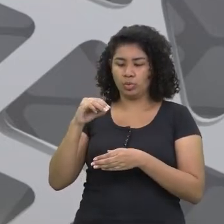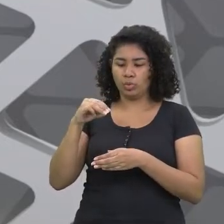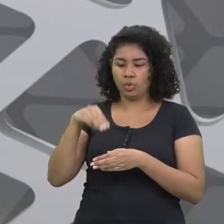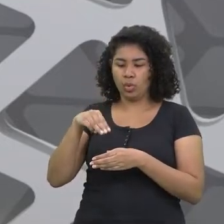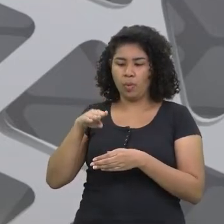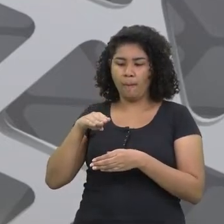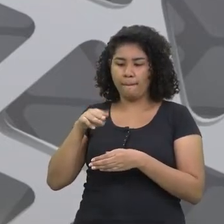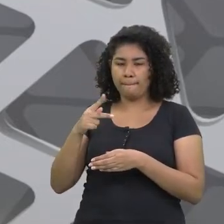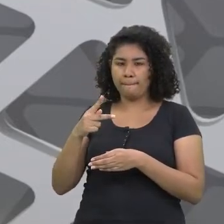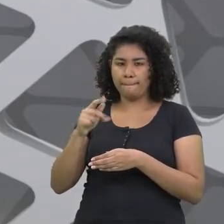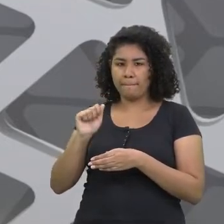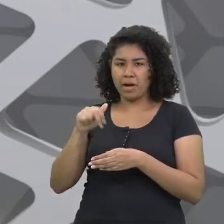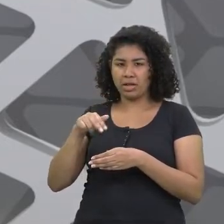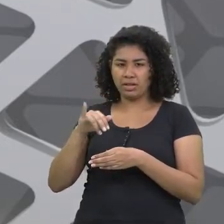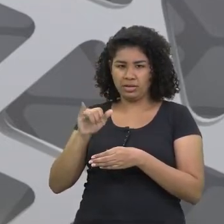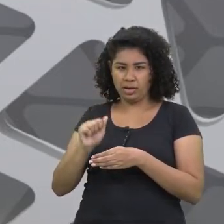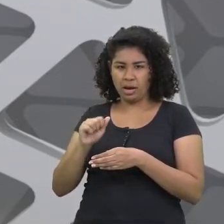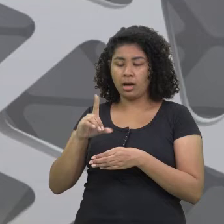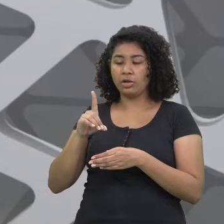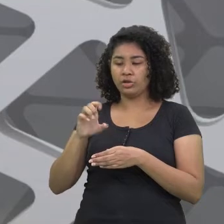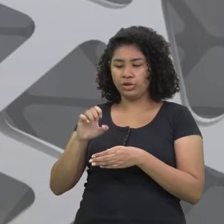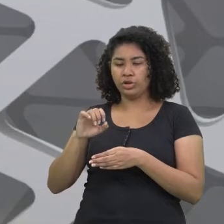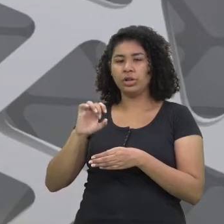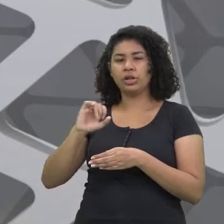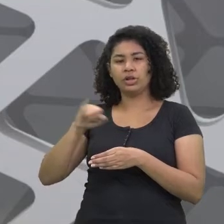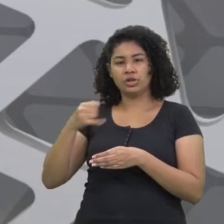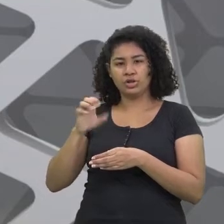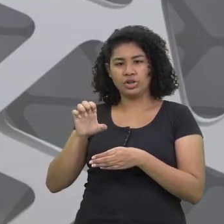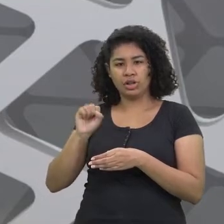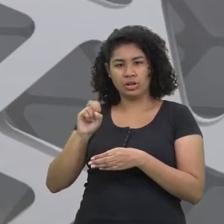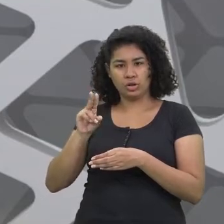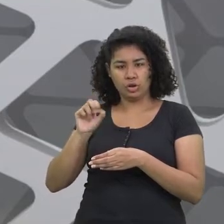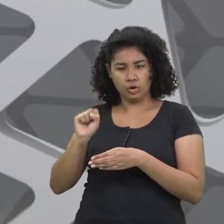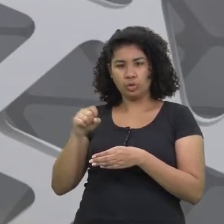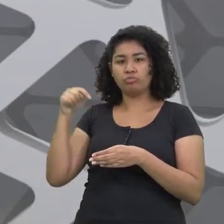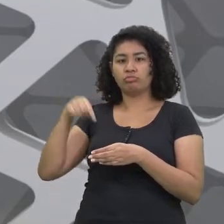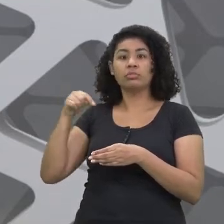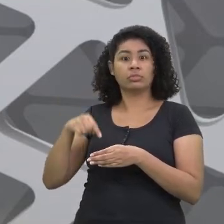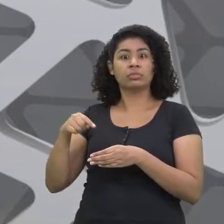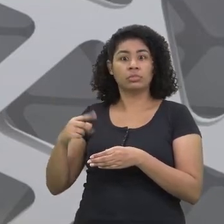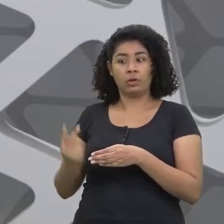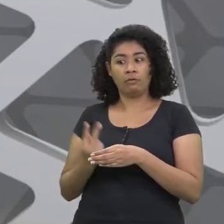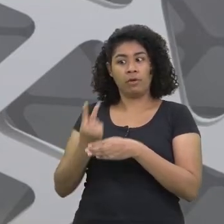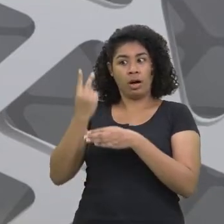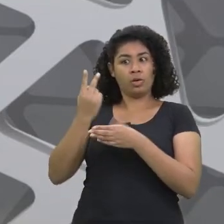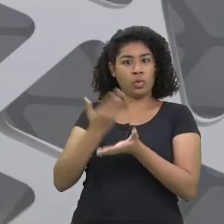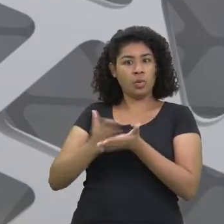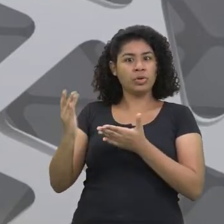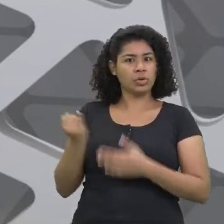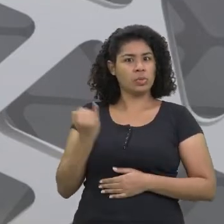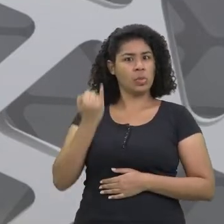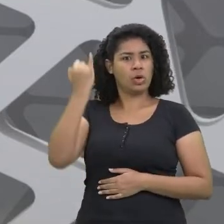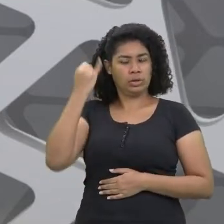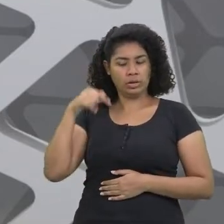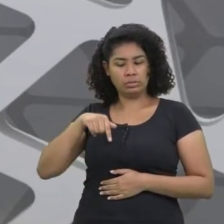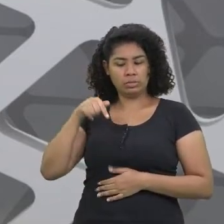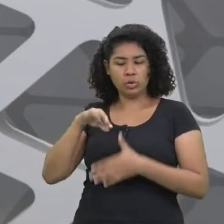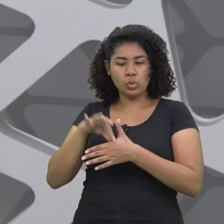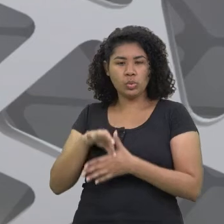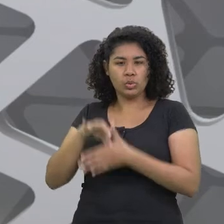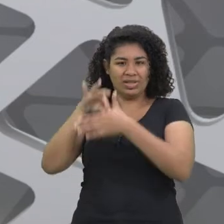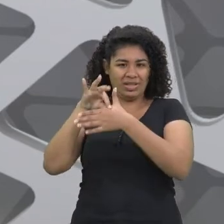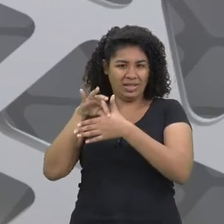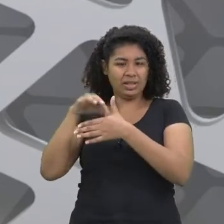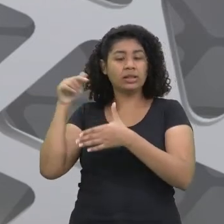né, que ganhou muita importância, principalmente a partir daquele momento, quando o seu líder principal, o líder da ordem, o Inácio de